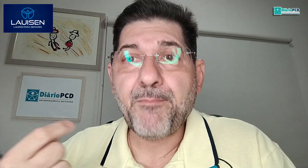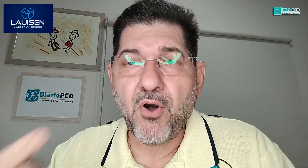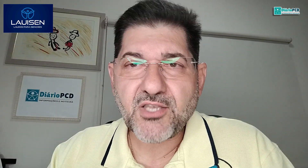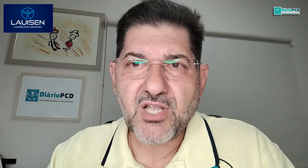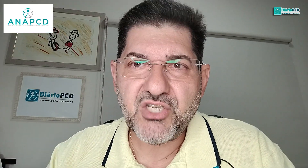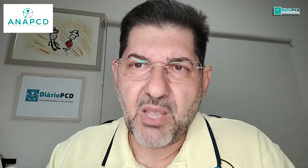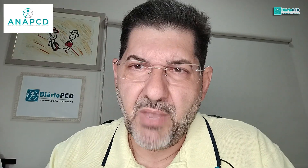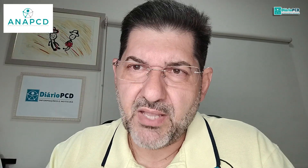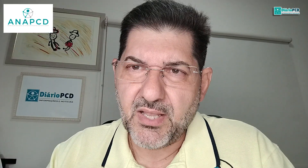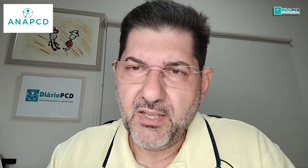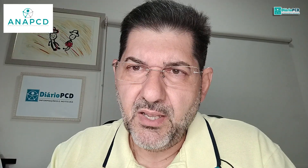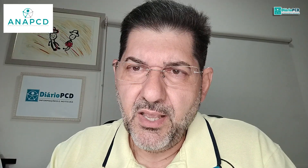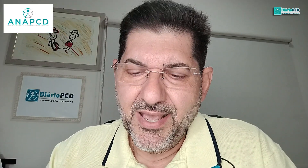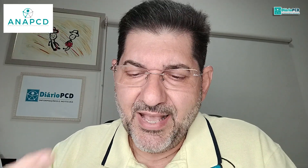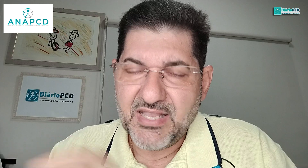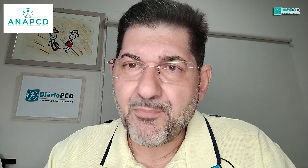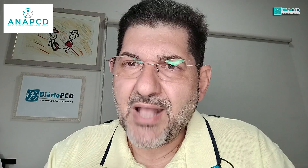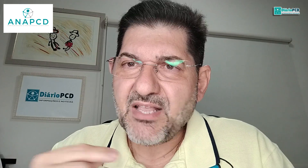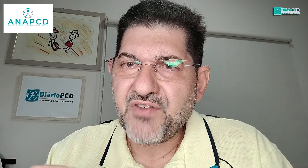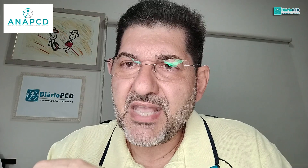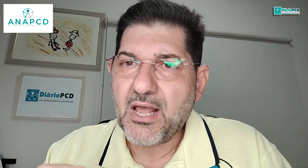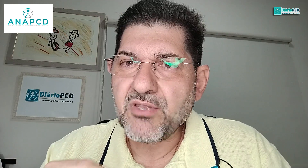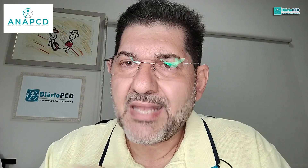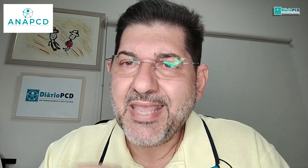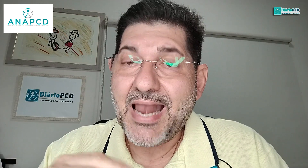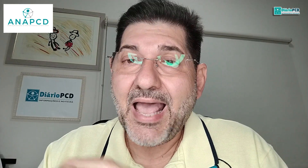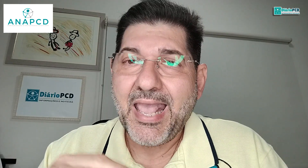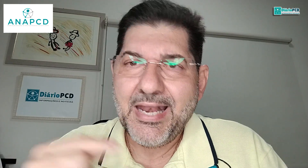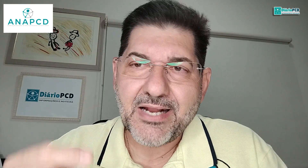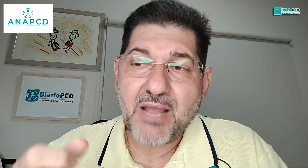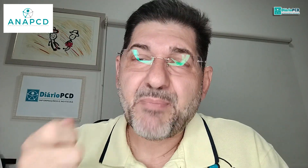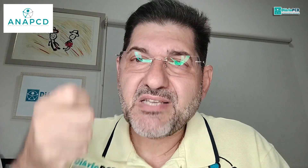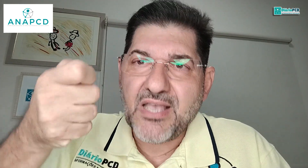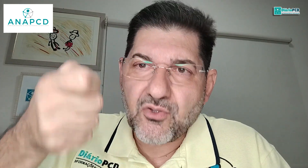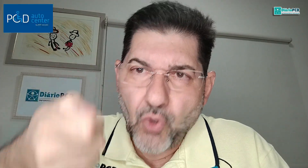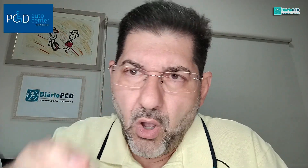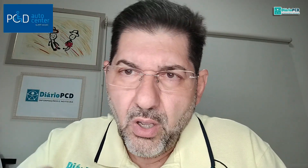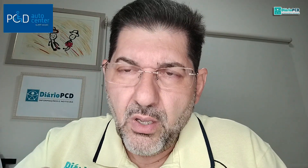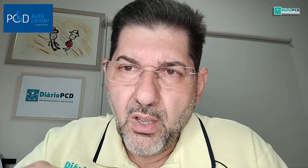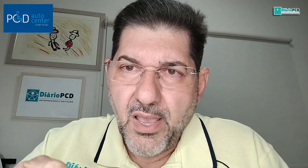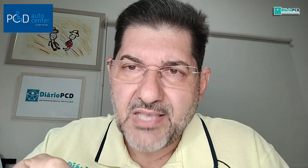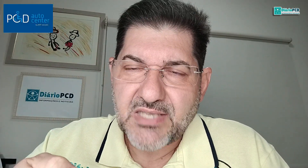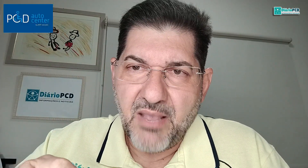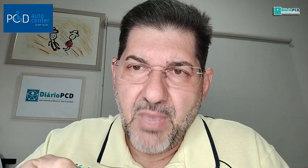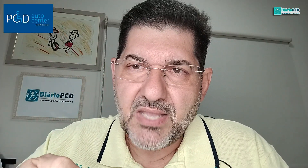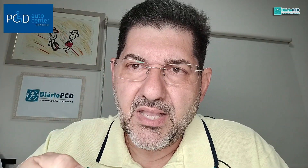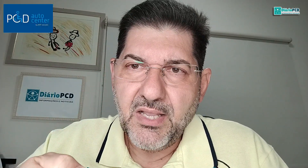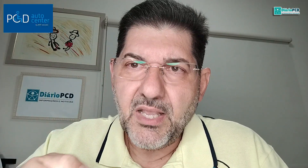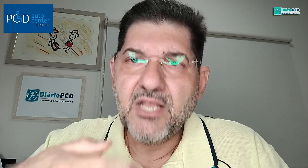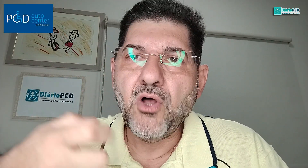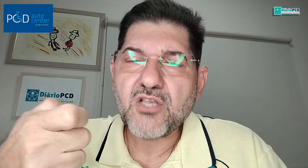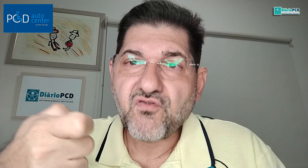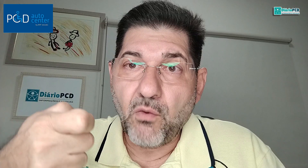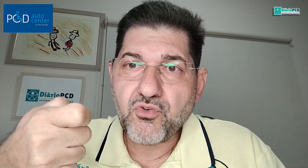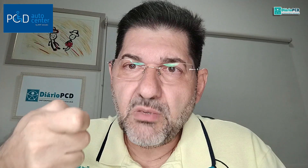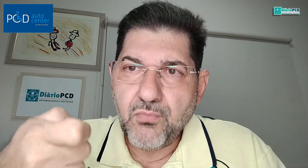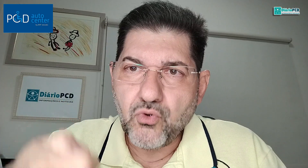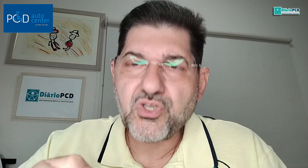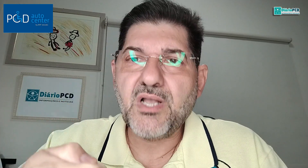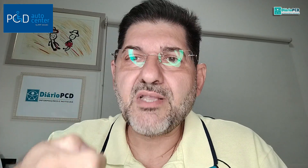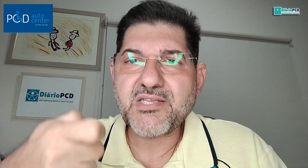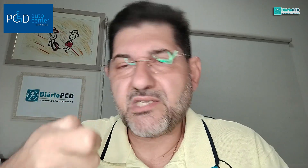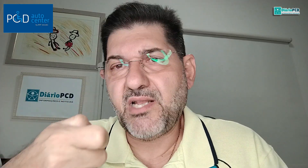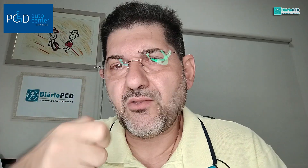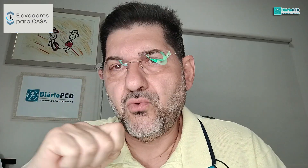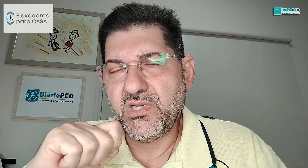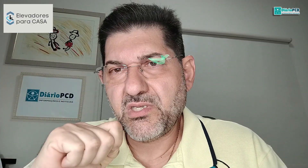uma proposta de emenda e a deputada federal Daniela Reiner apresentou essa emenda e nós fomos em